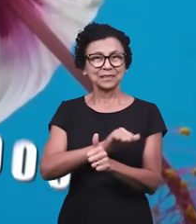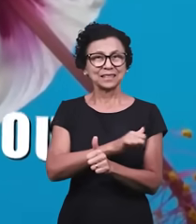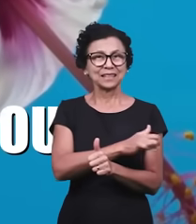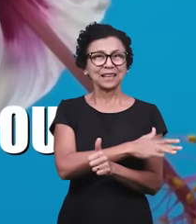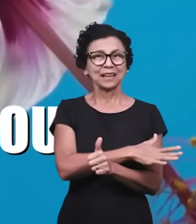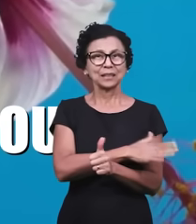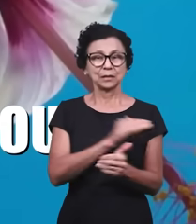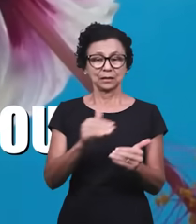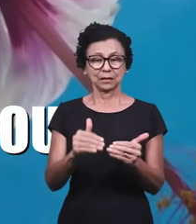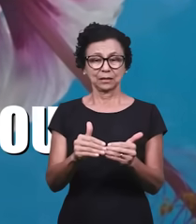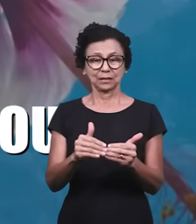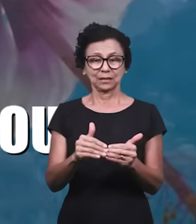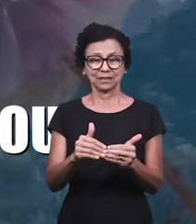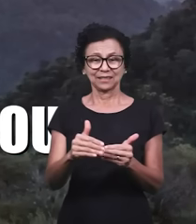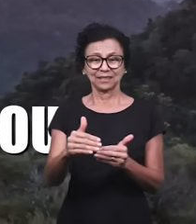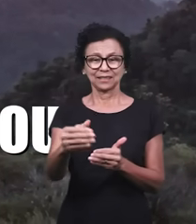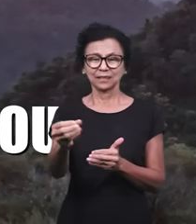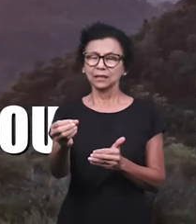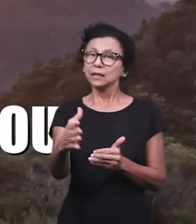transformou. Este mistério